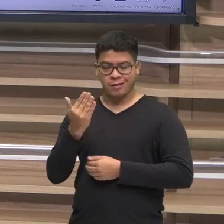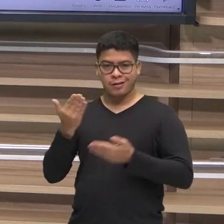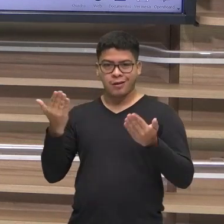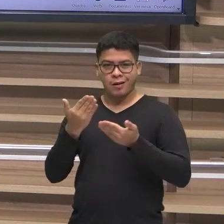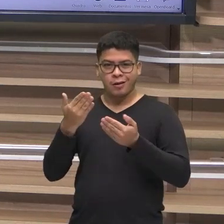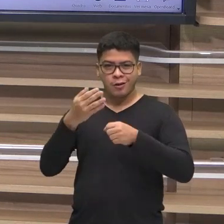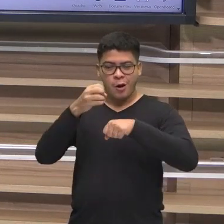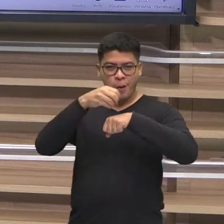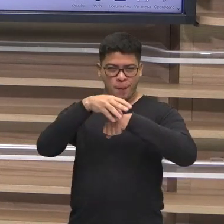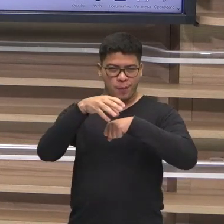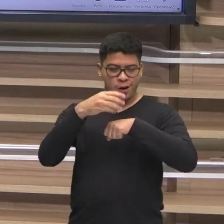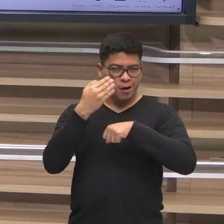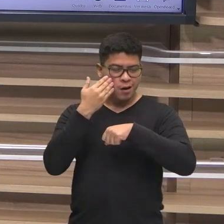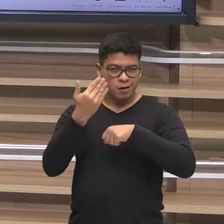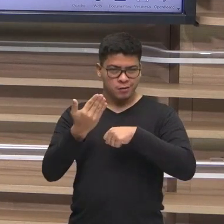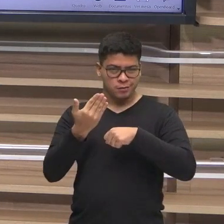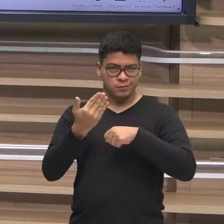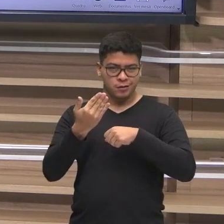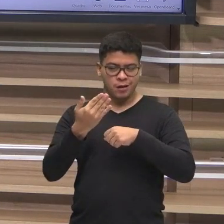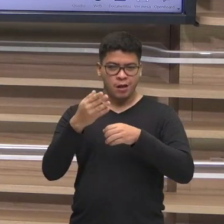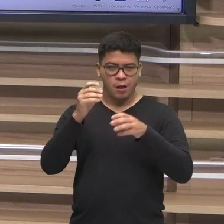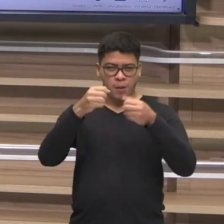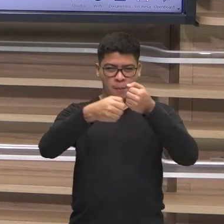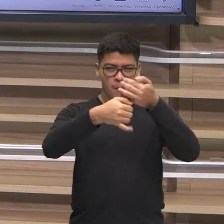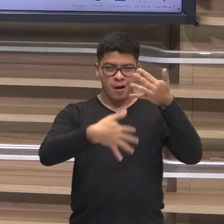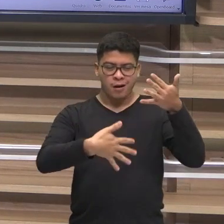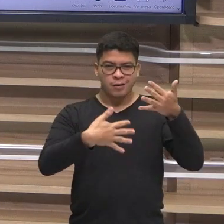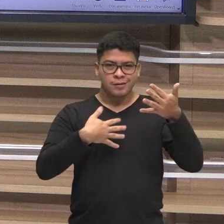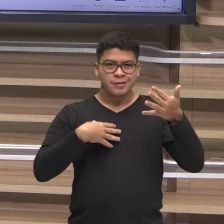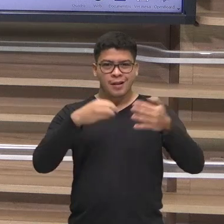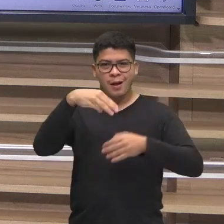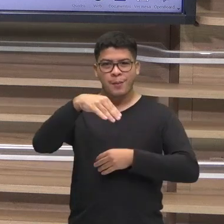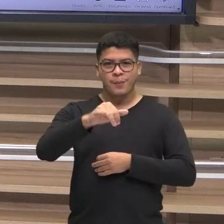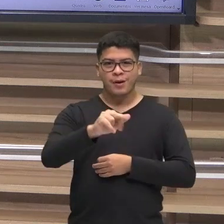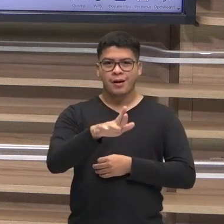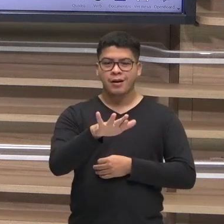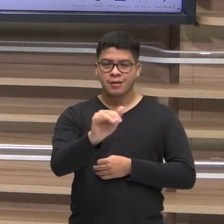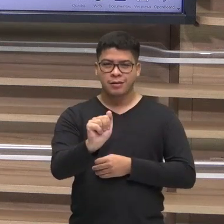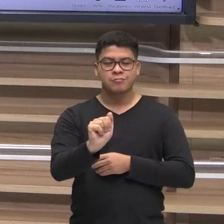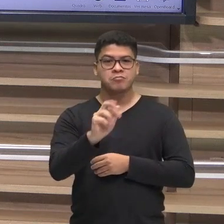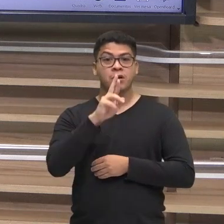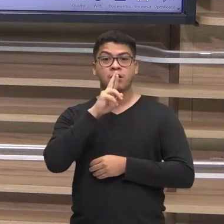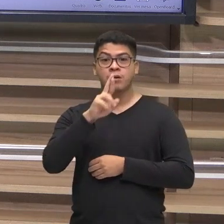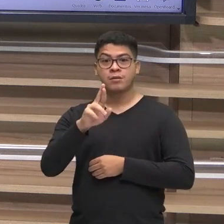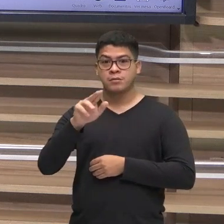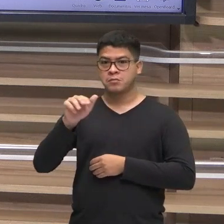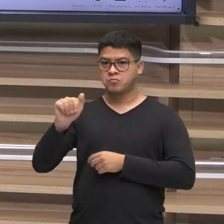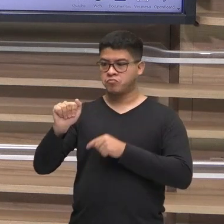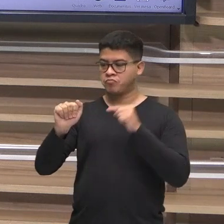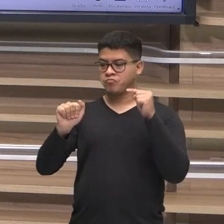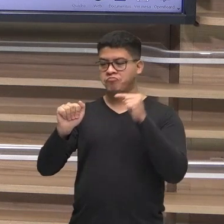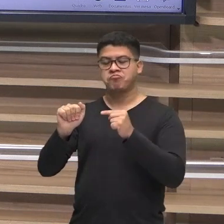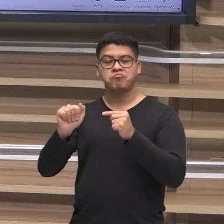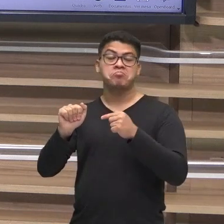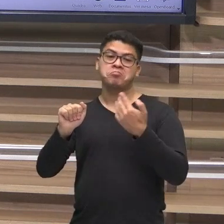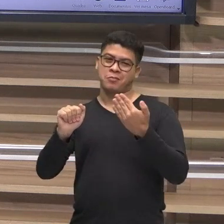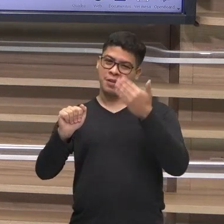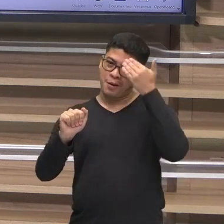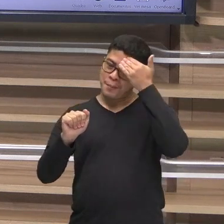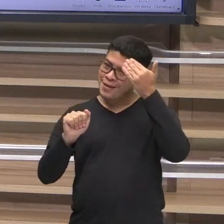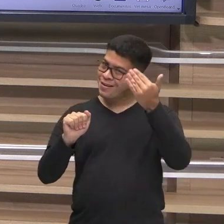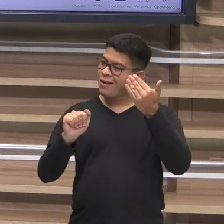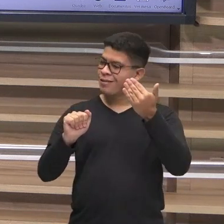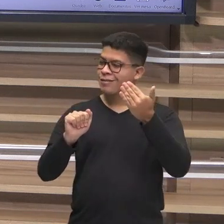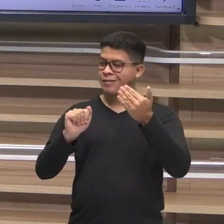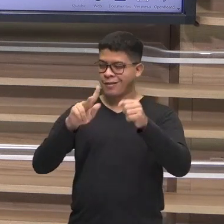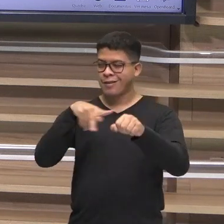as respostas que foram apresentadas. Maria, hello Maria. Questão 6, letra A, thank you. Eu vou já